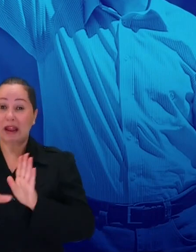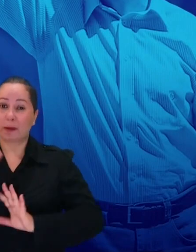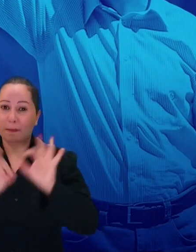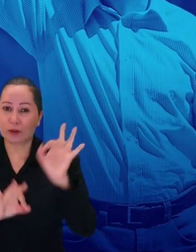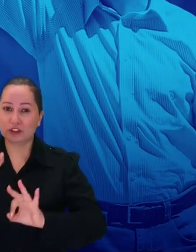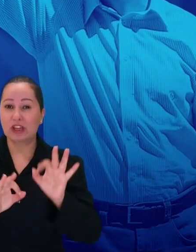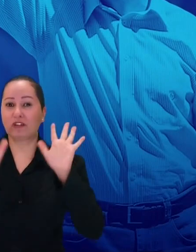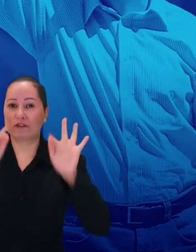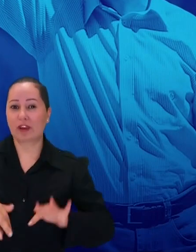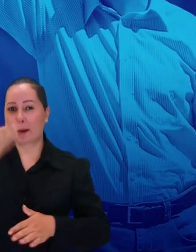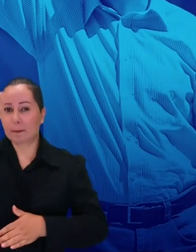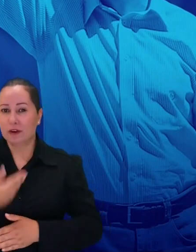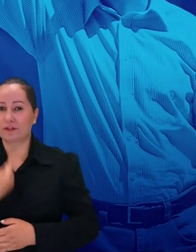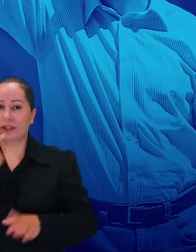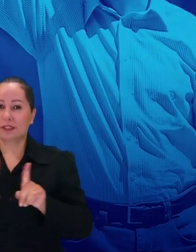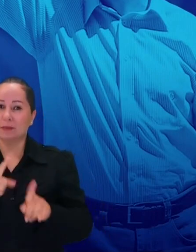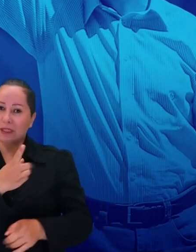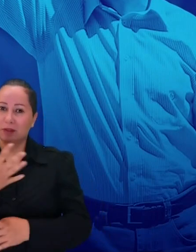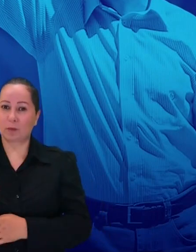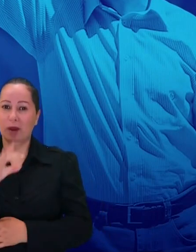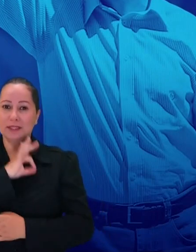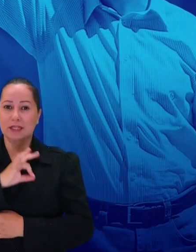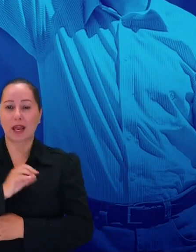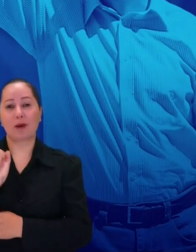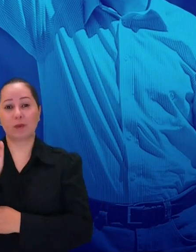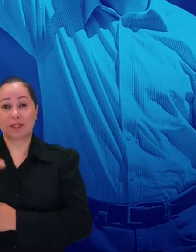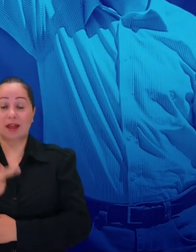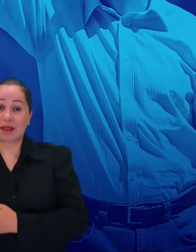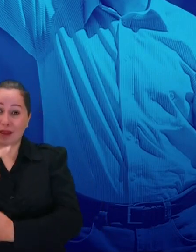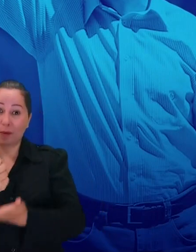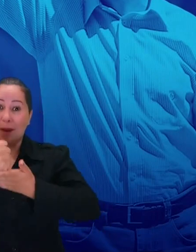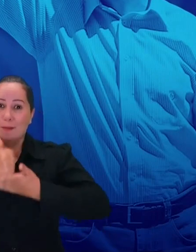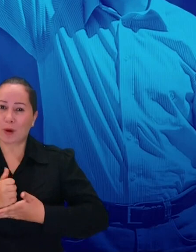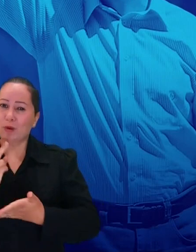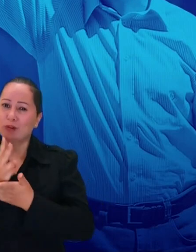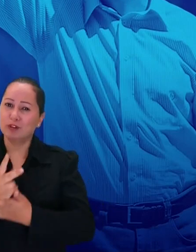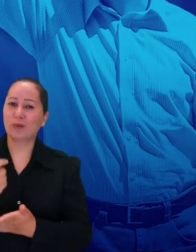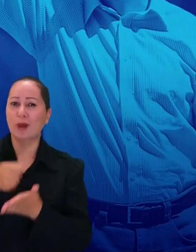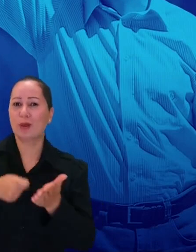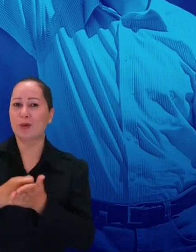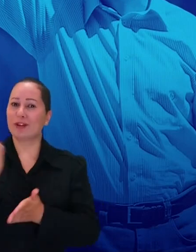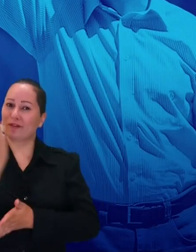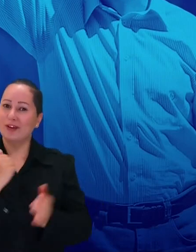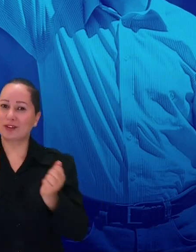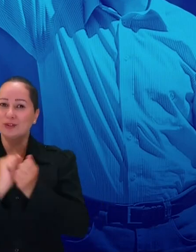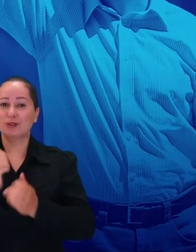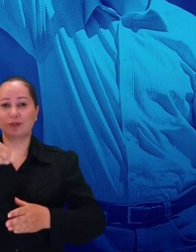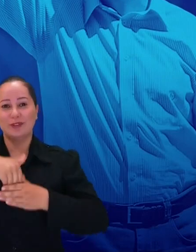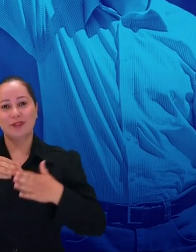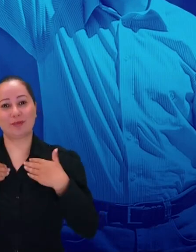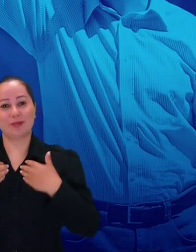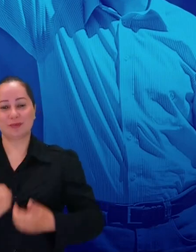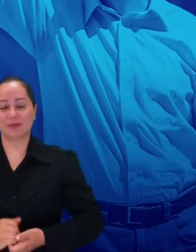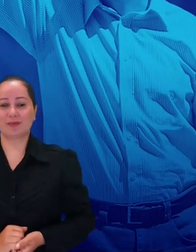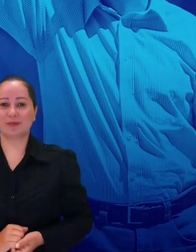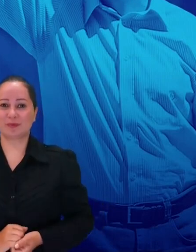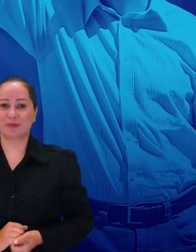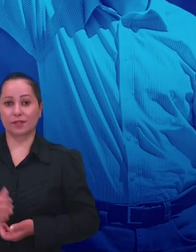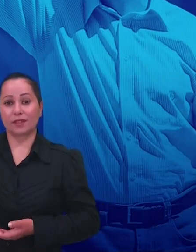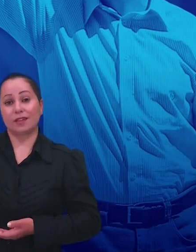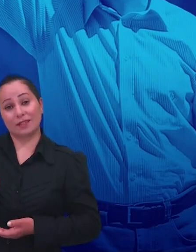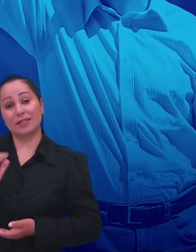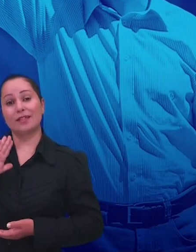do projeto do fim da prova de vida e 14º dos aposentados. Com teu apoio, a luta continua. Vem comigo, é Pompeu de Matos,